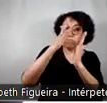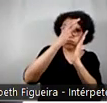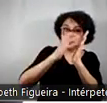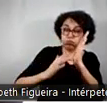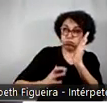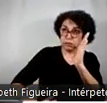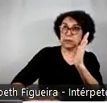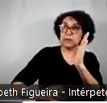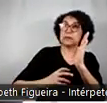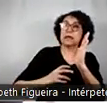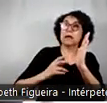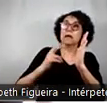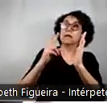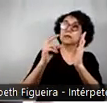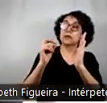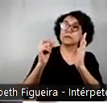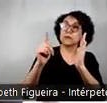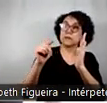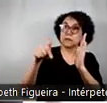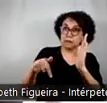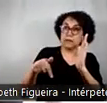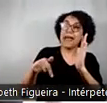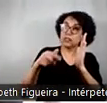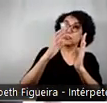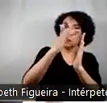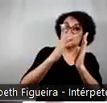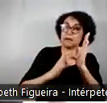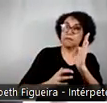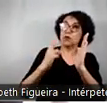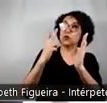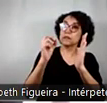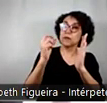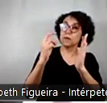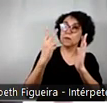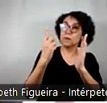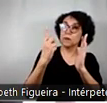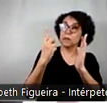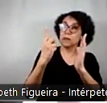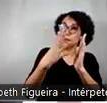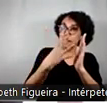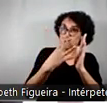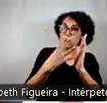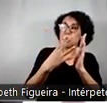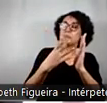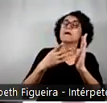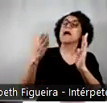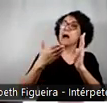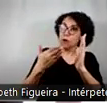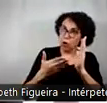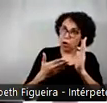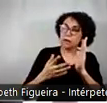em 2024 a gente vai ter a segunda Comigrafa, para poder pensar nesses avanços da lei de imigração e a efetivação de políticas